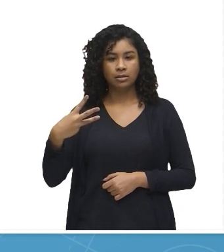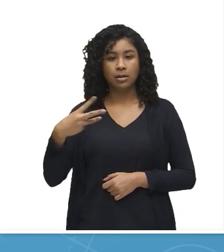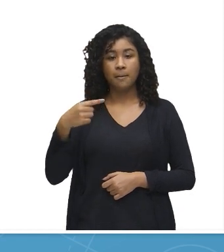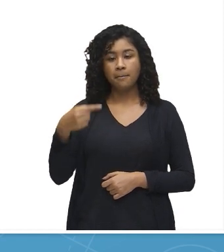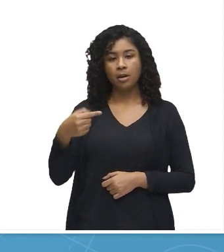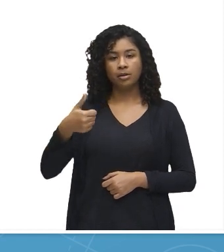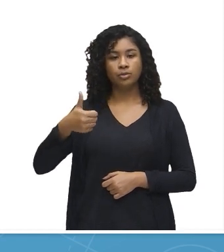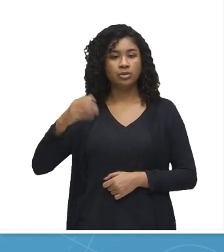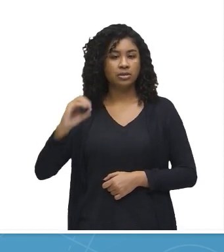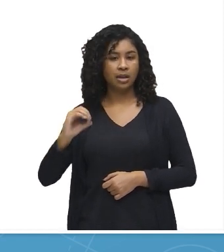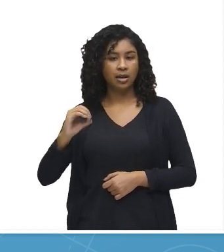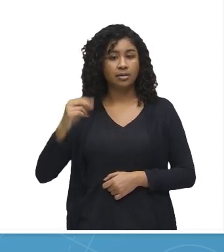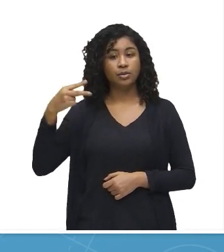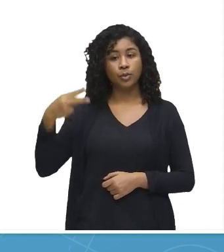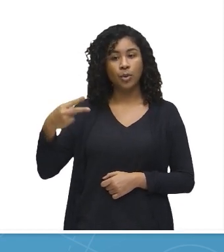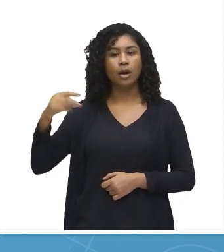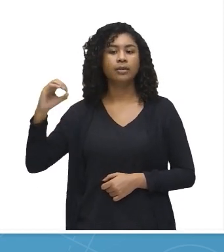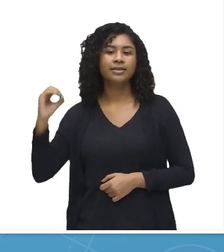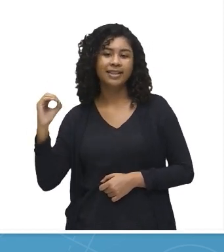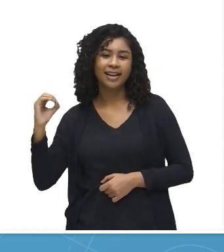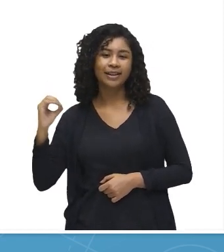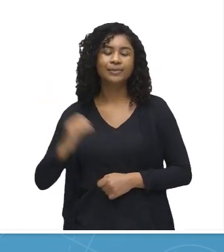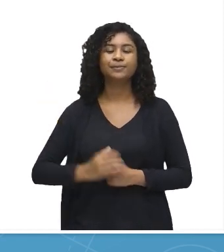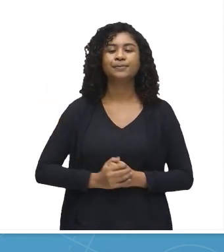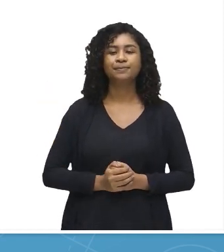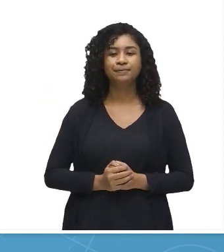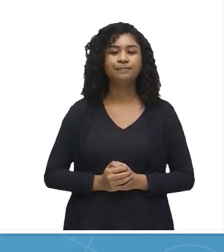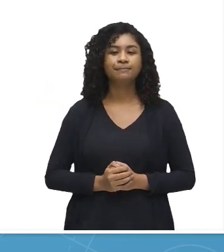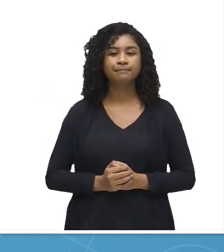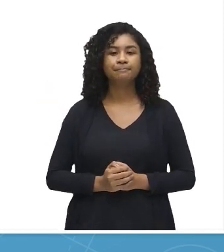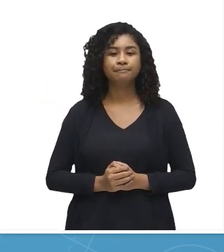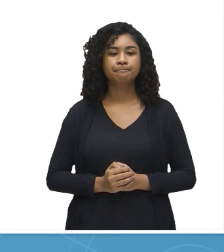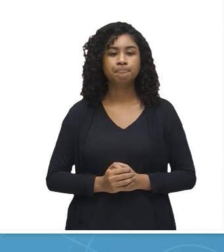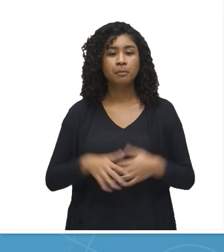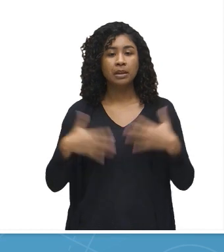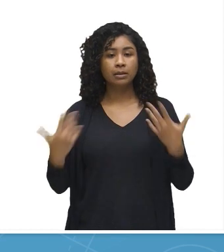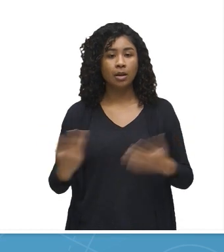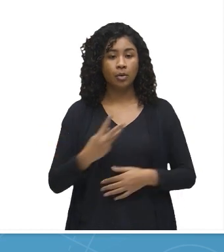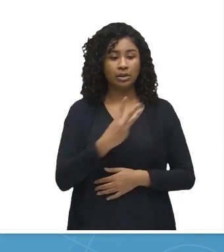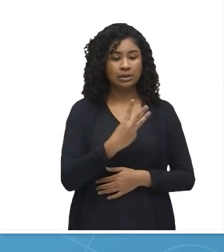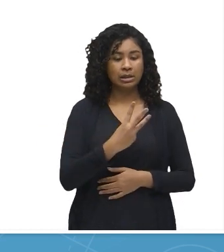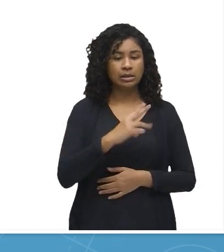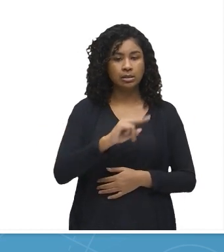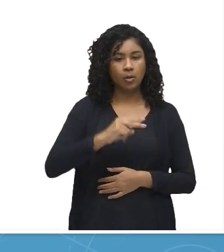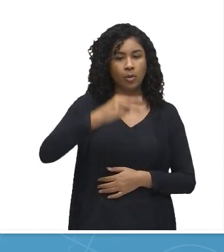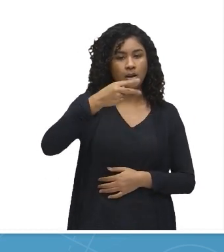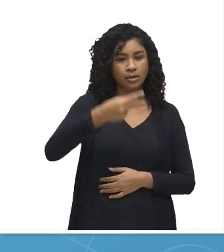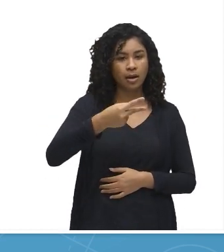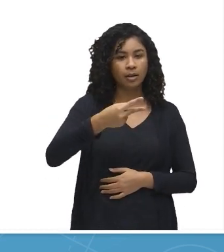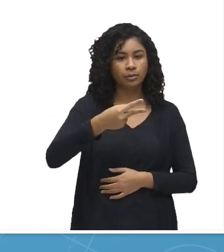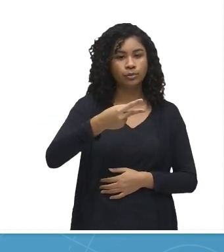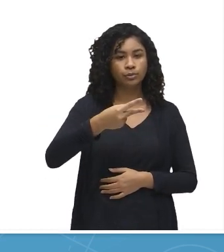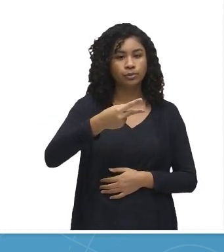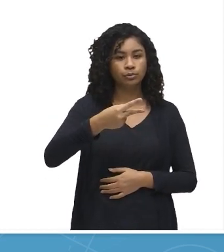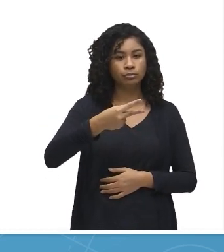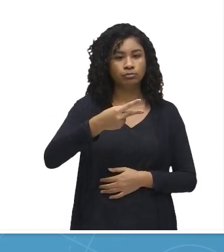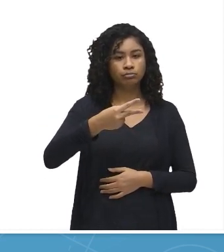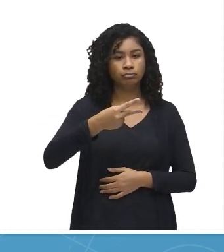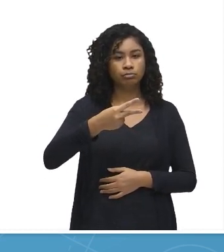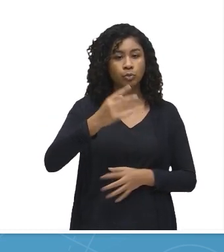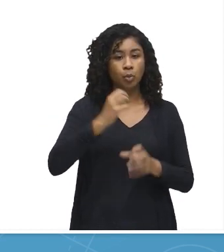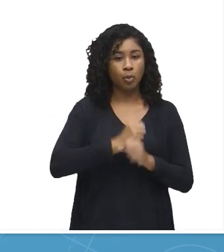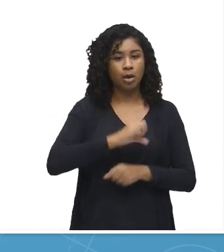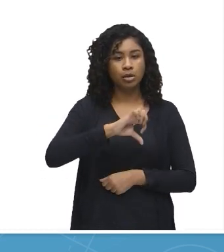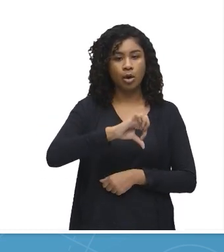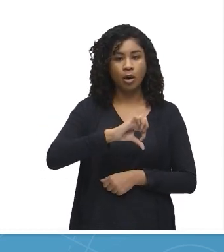Menos 10 igual a 0. Então 3 ao quadrado é igual a 9, mais 3 vezes